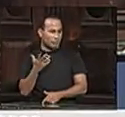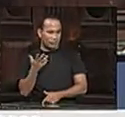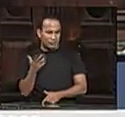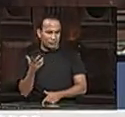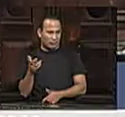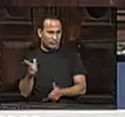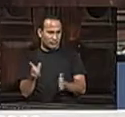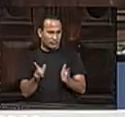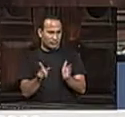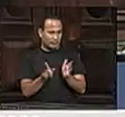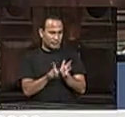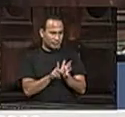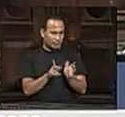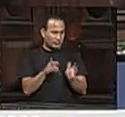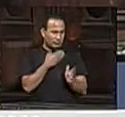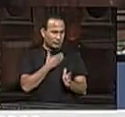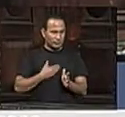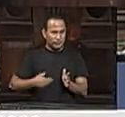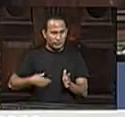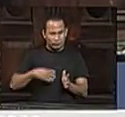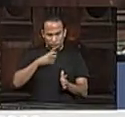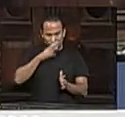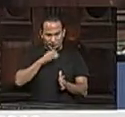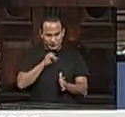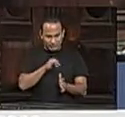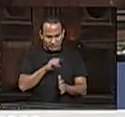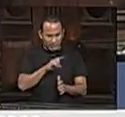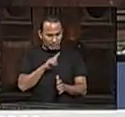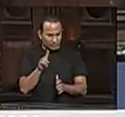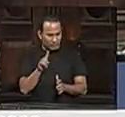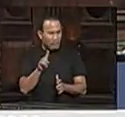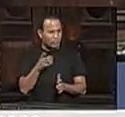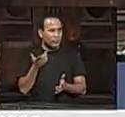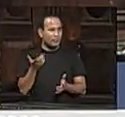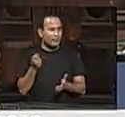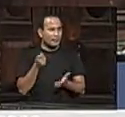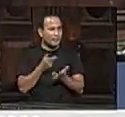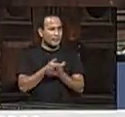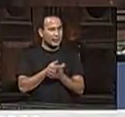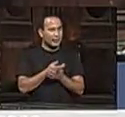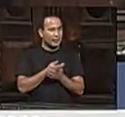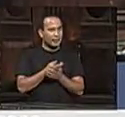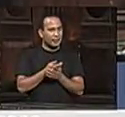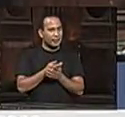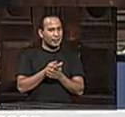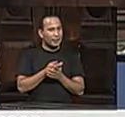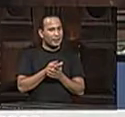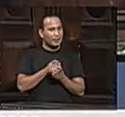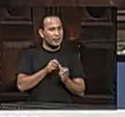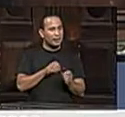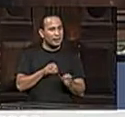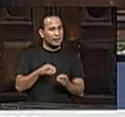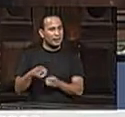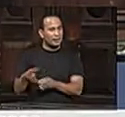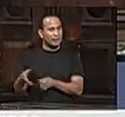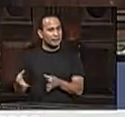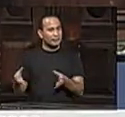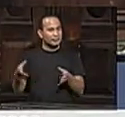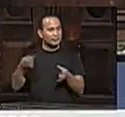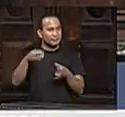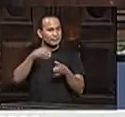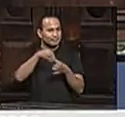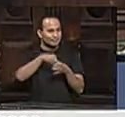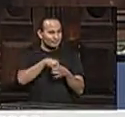governo julgar se deve ou não pagar as despesas da educação que estão dentro do cômputo dos